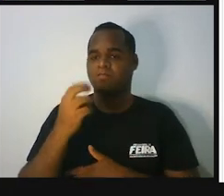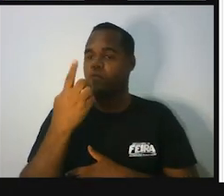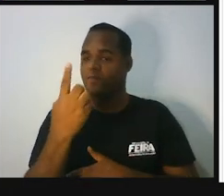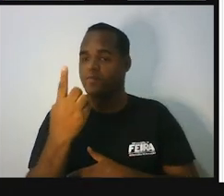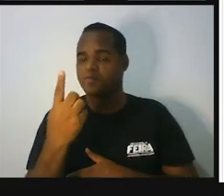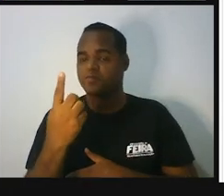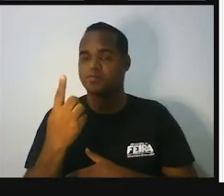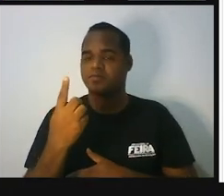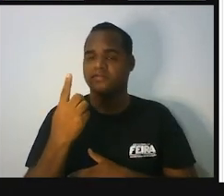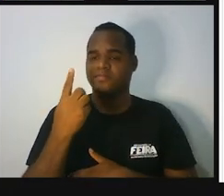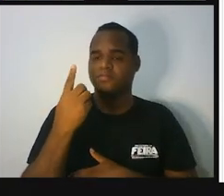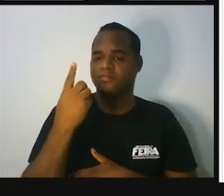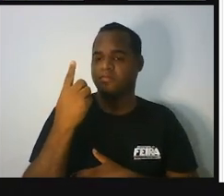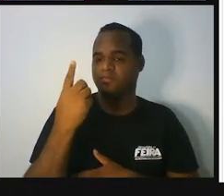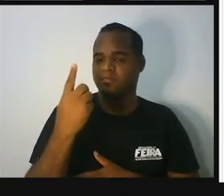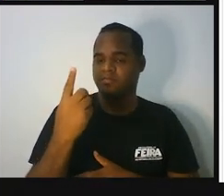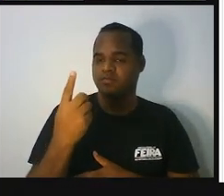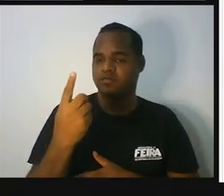2,